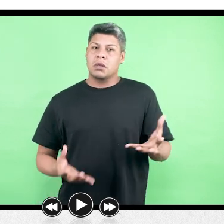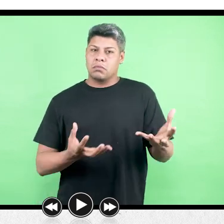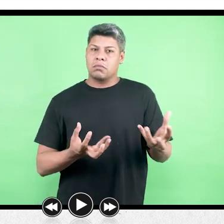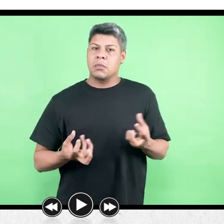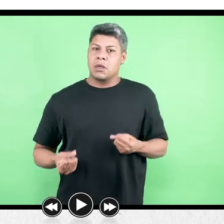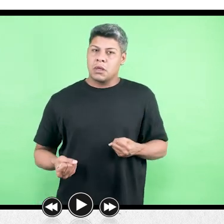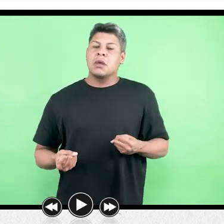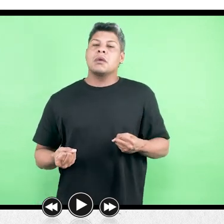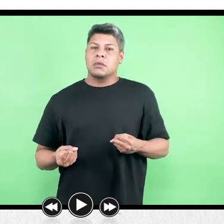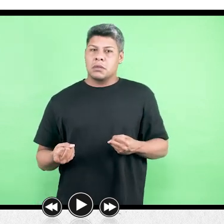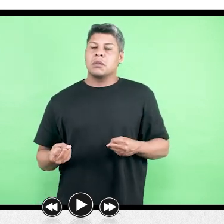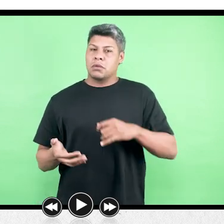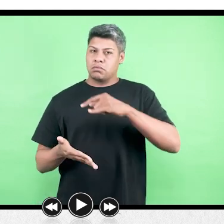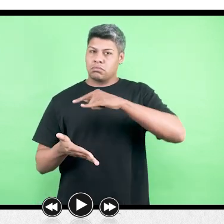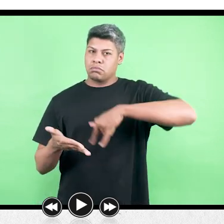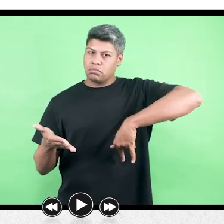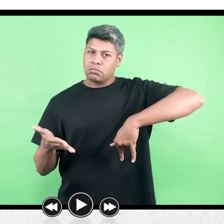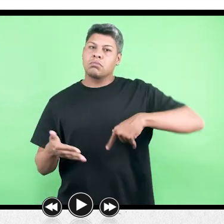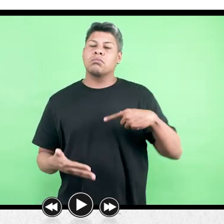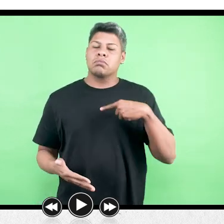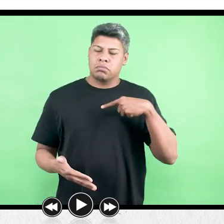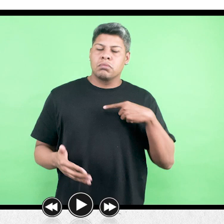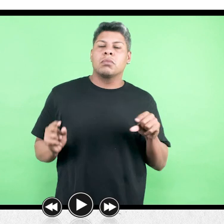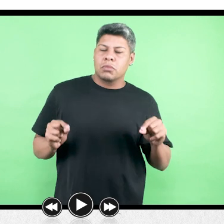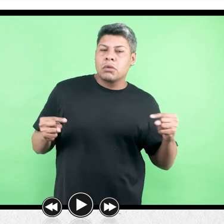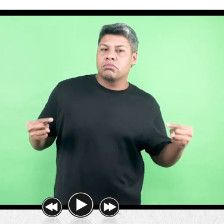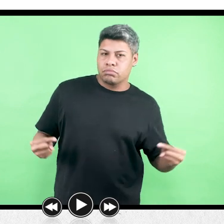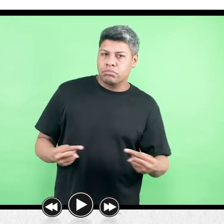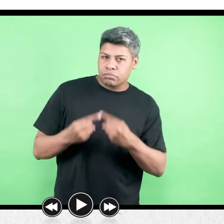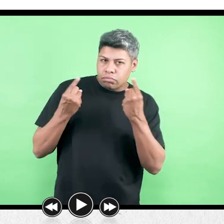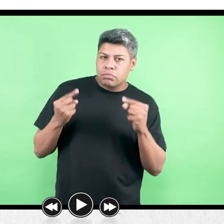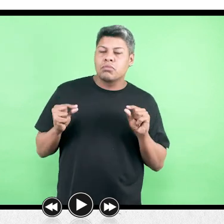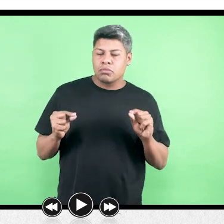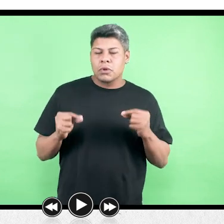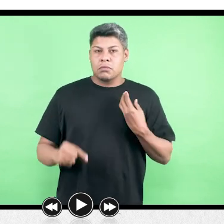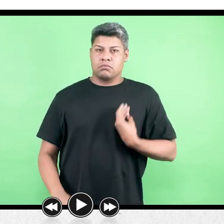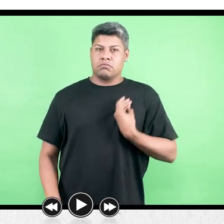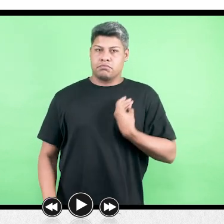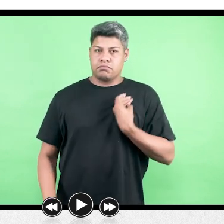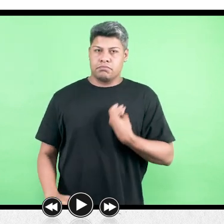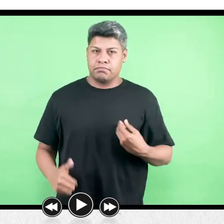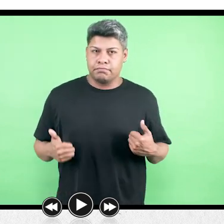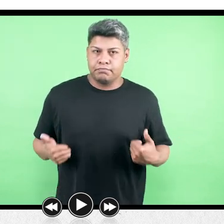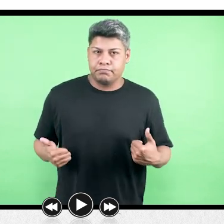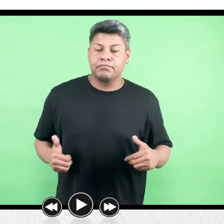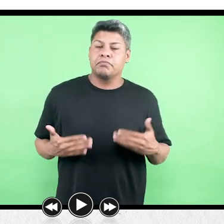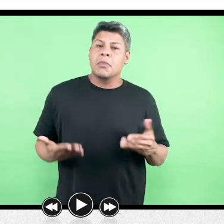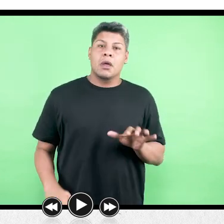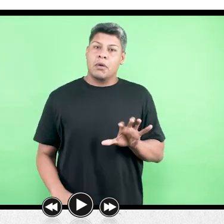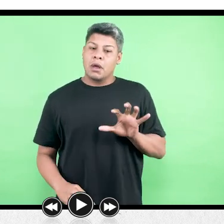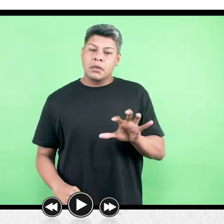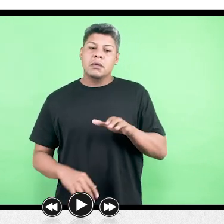essa outorga, tá procedendo de acordo com o que está outorgado, tá? Então é assim